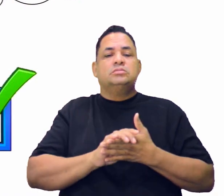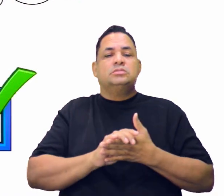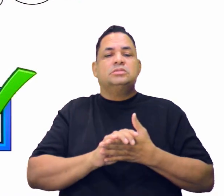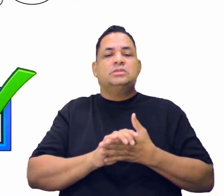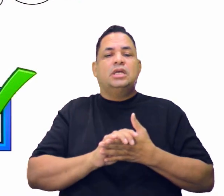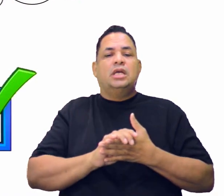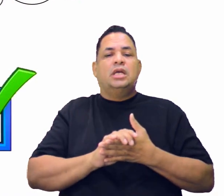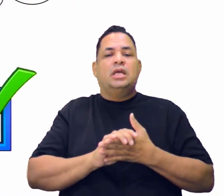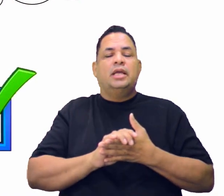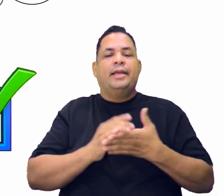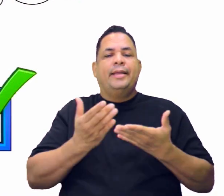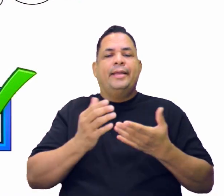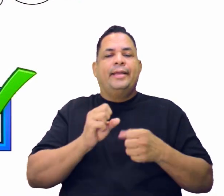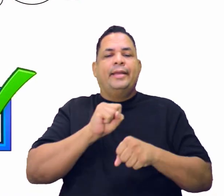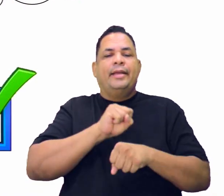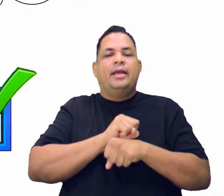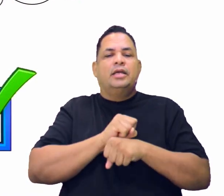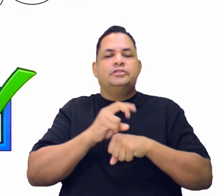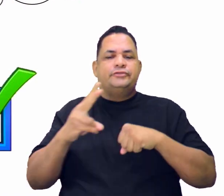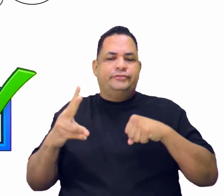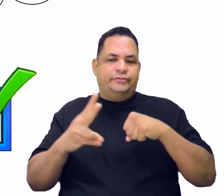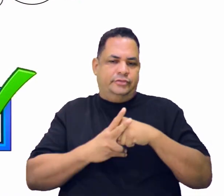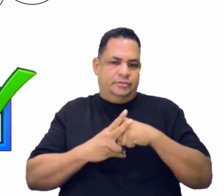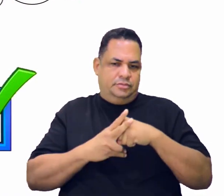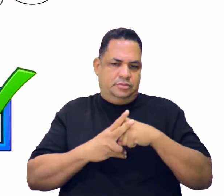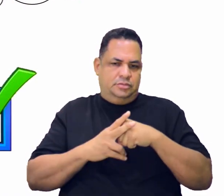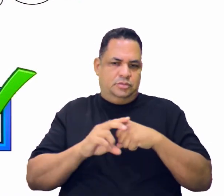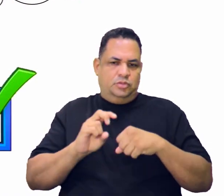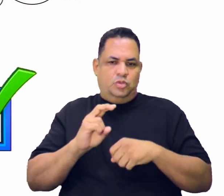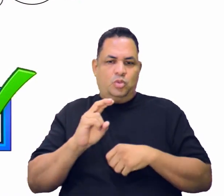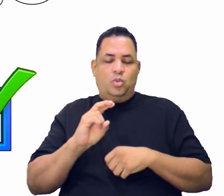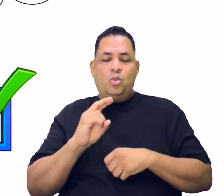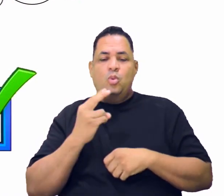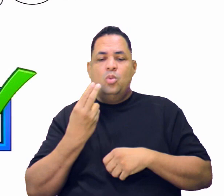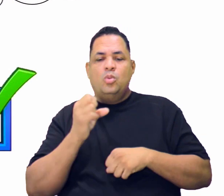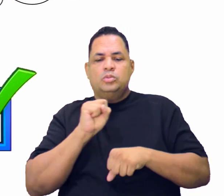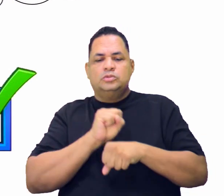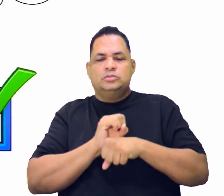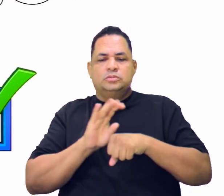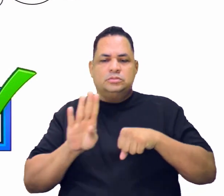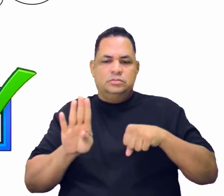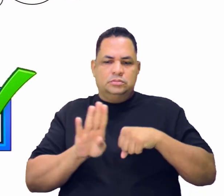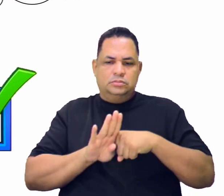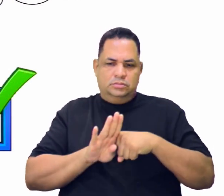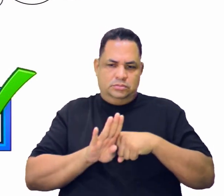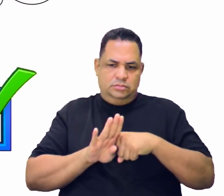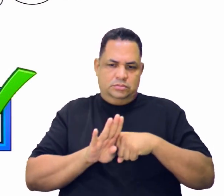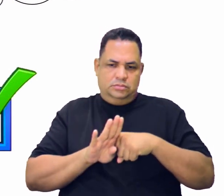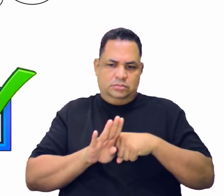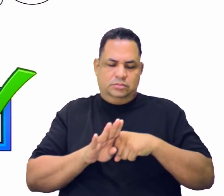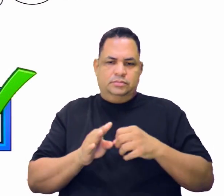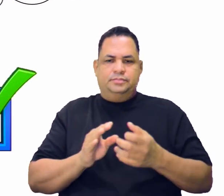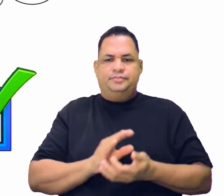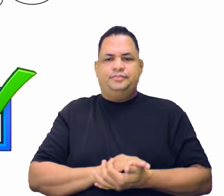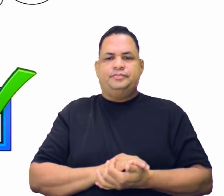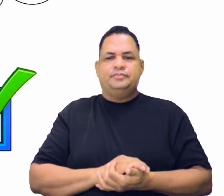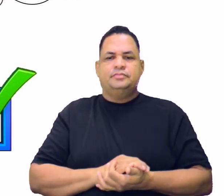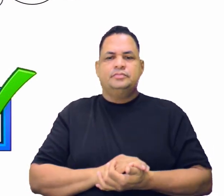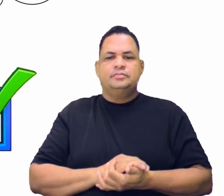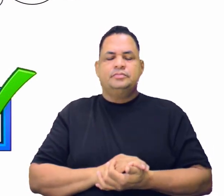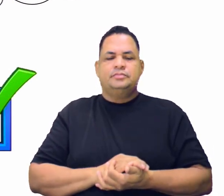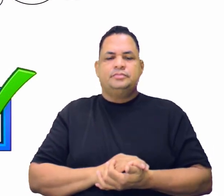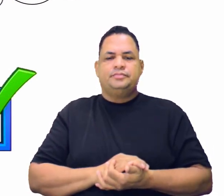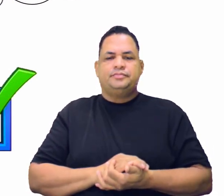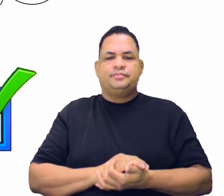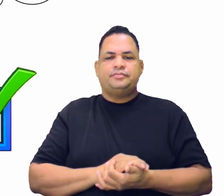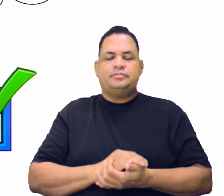advérbio ou substantivo. Presta atenção, tá? Mal com L. Aí você vai ter que observar o